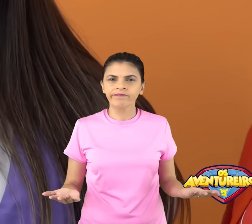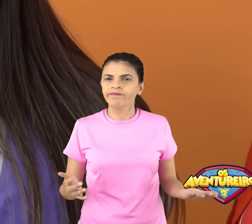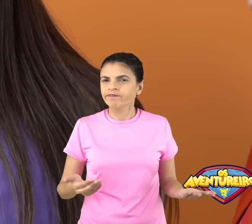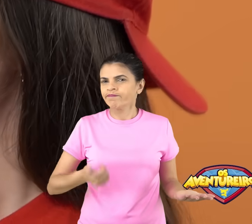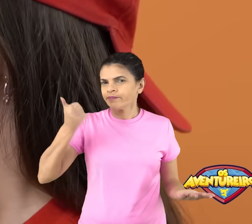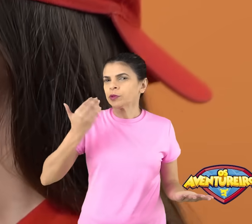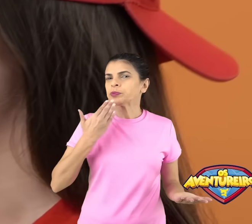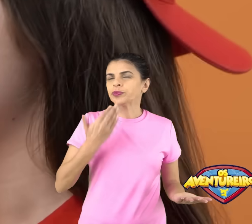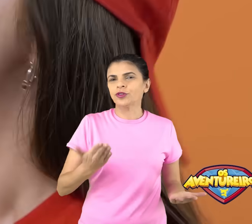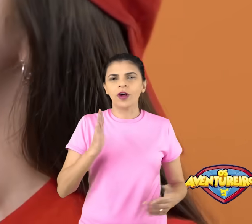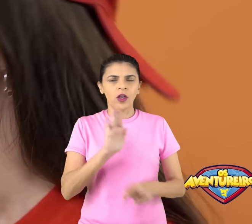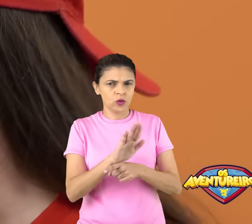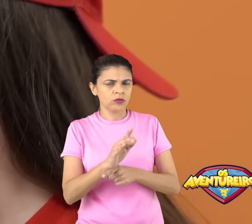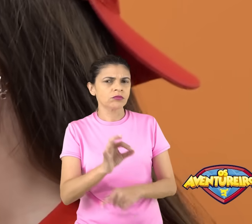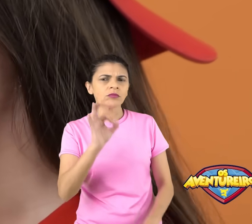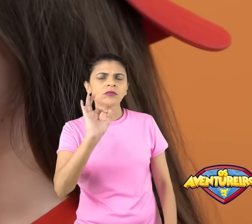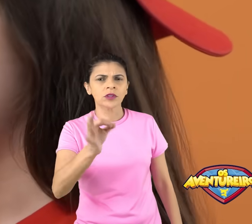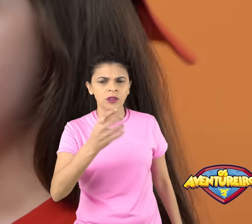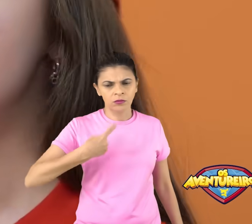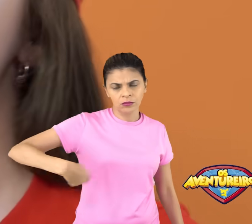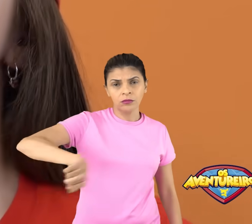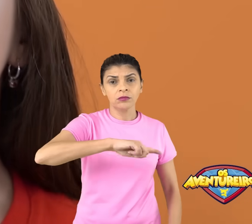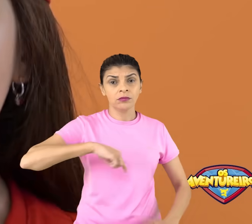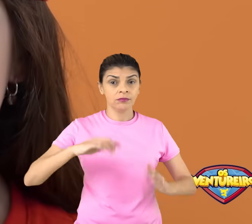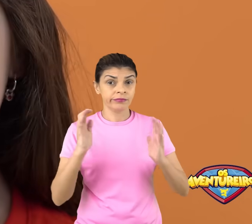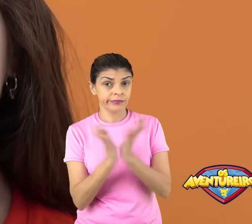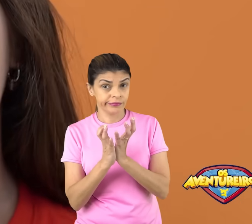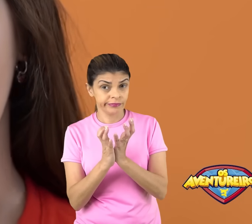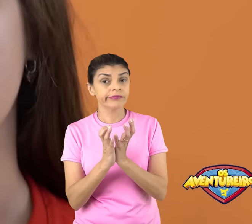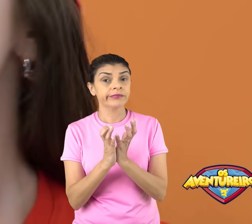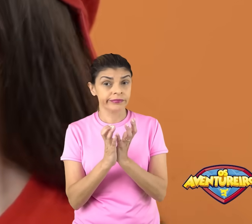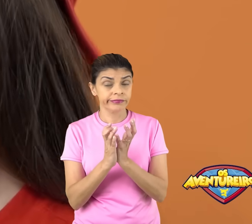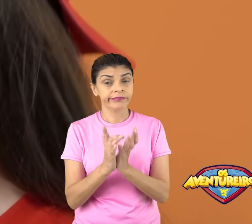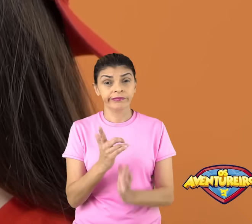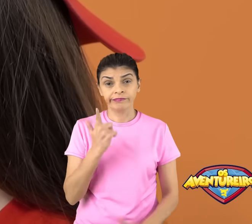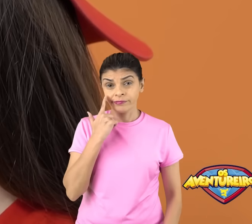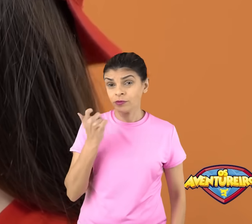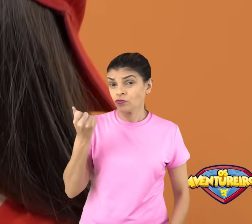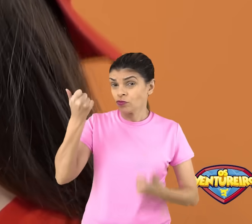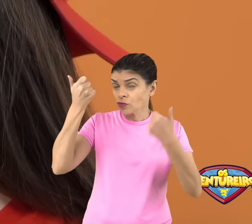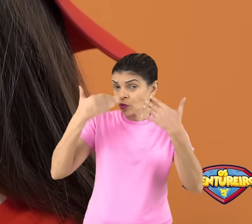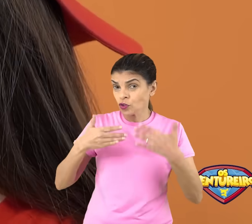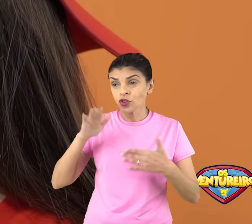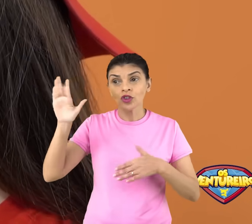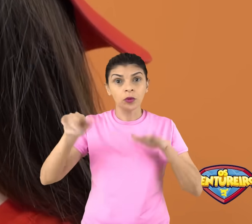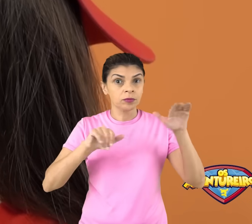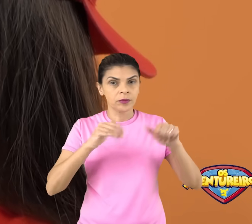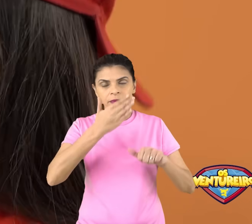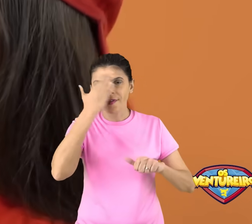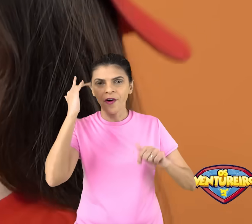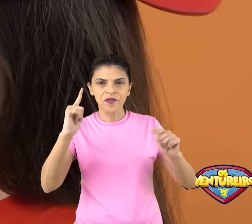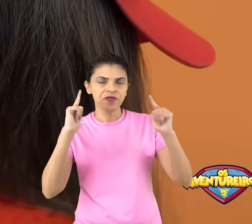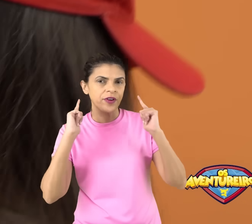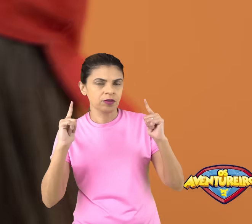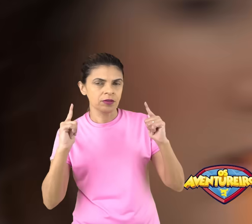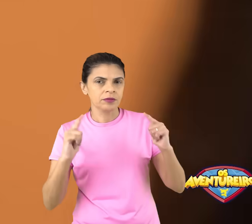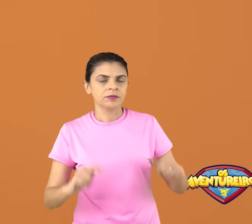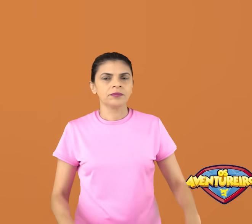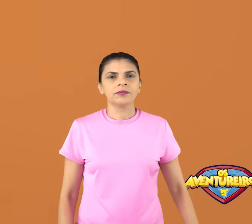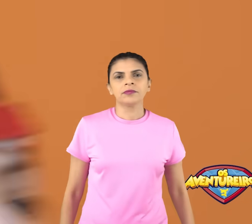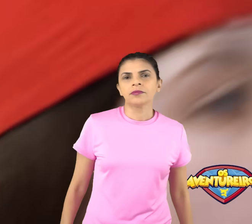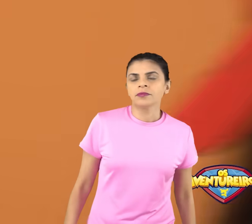reforço. Isso! Trabalhe em equipe, como o Lucas falou. Vamos chamar os outros aventureiros.